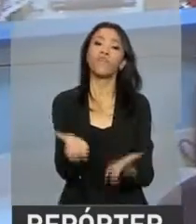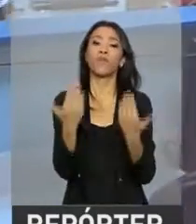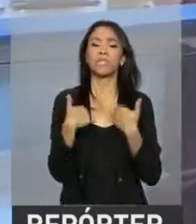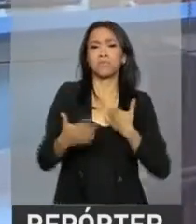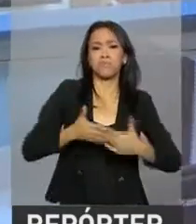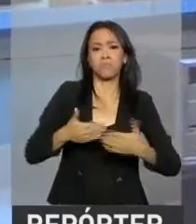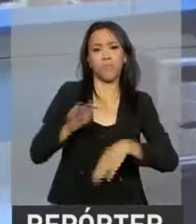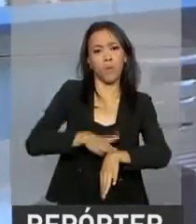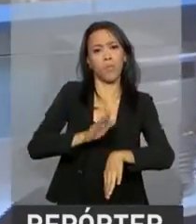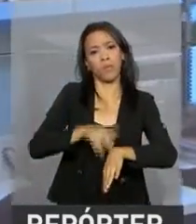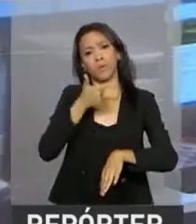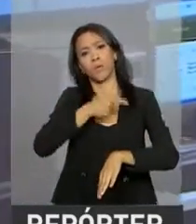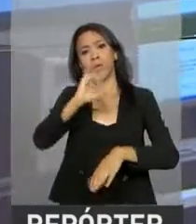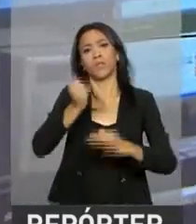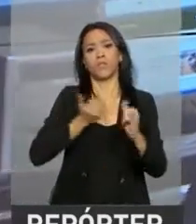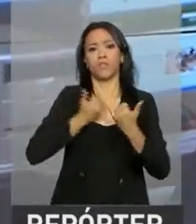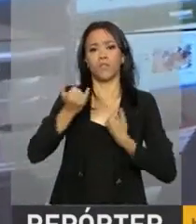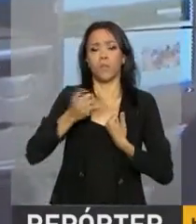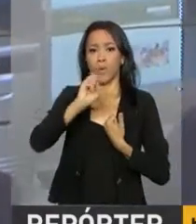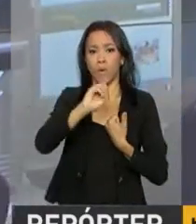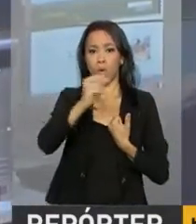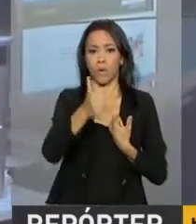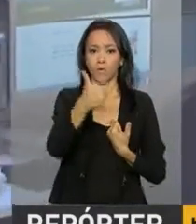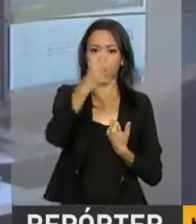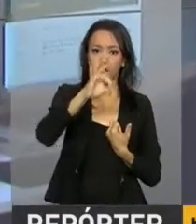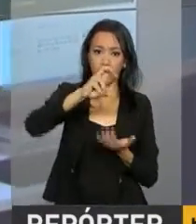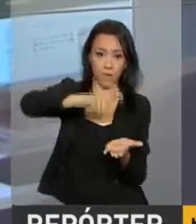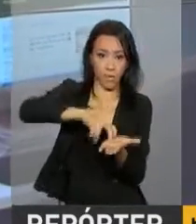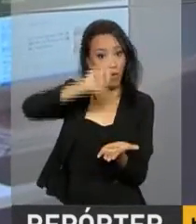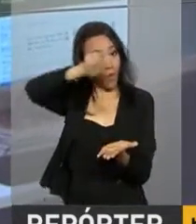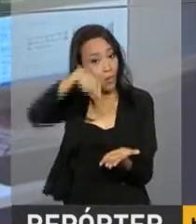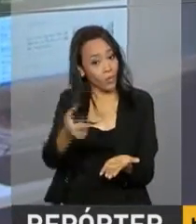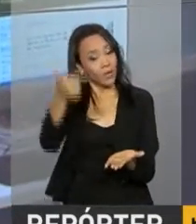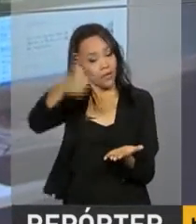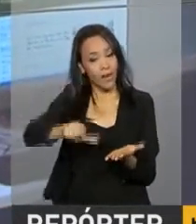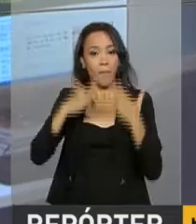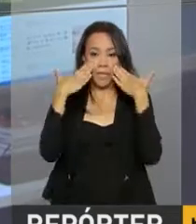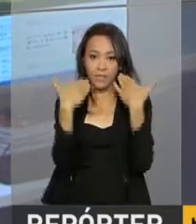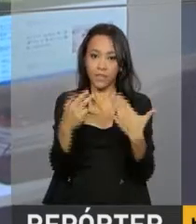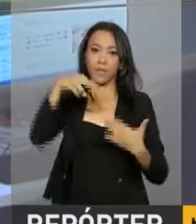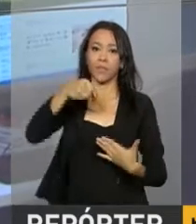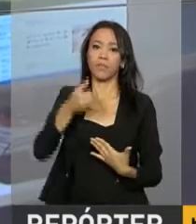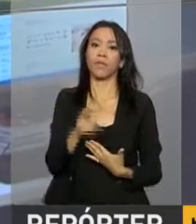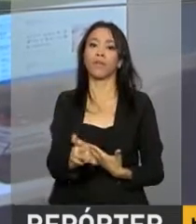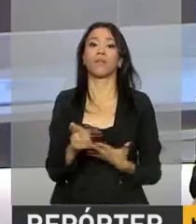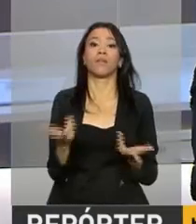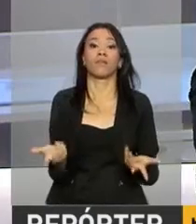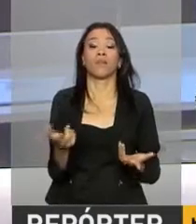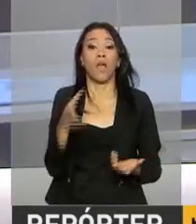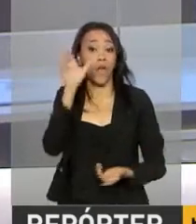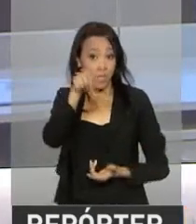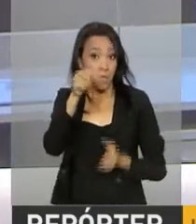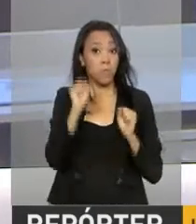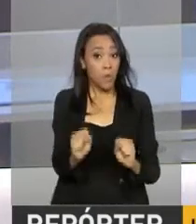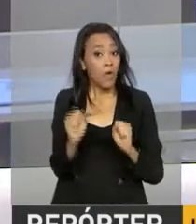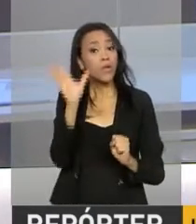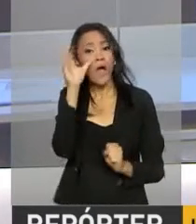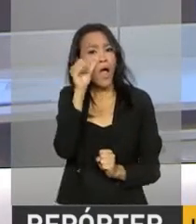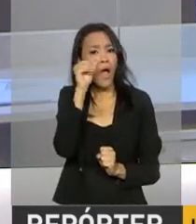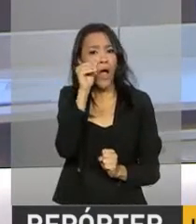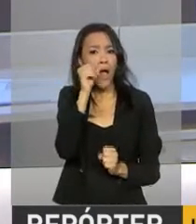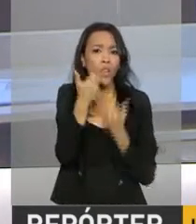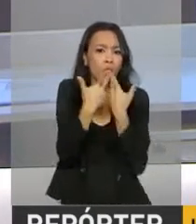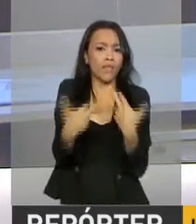qualquer momento com outras informações ou às 10 da manhã, na próxima edição do Repórter NBR. Você pode acompanhar também